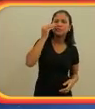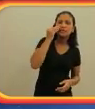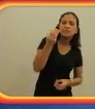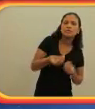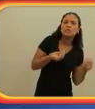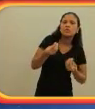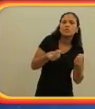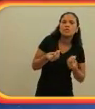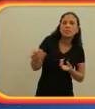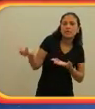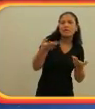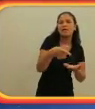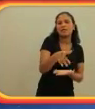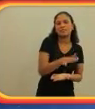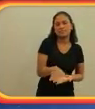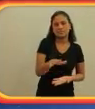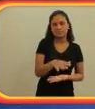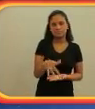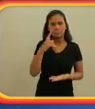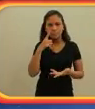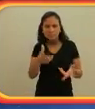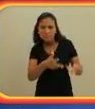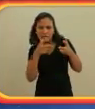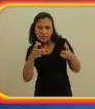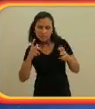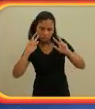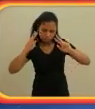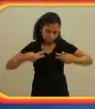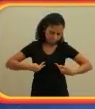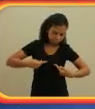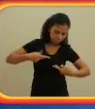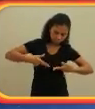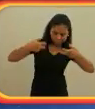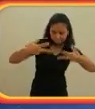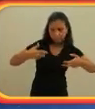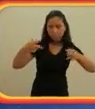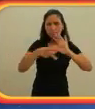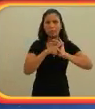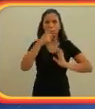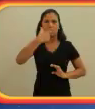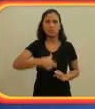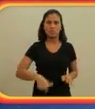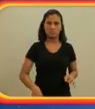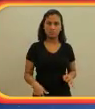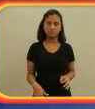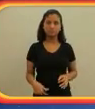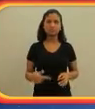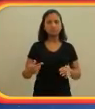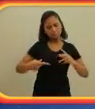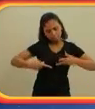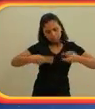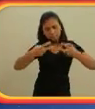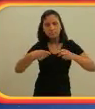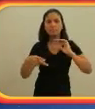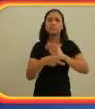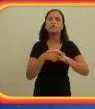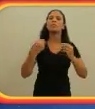né? A gente canta, a gente toca, a gente tenta trazer para a